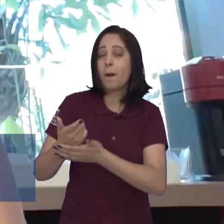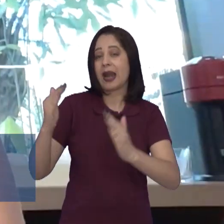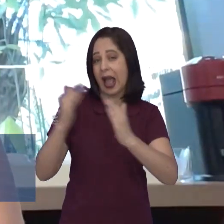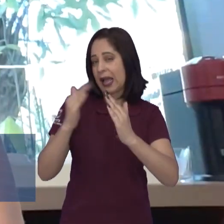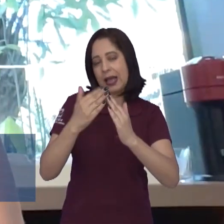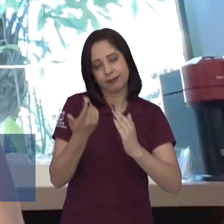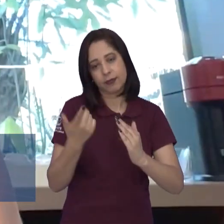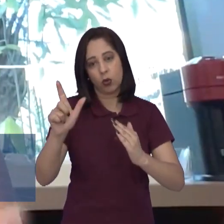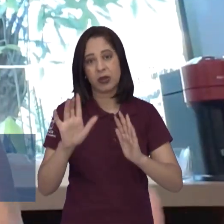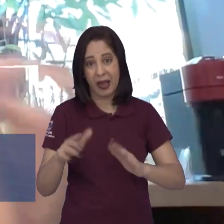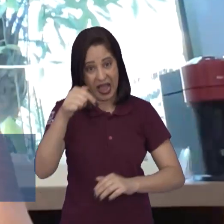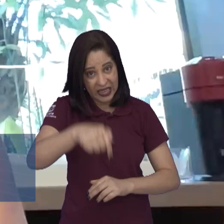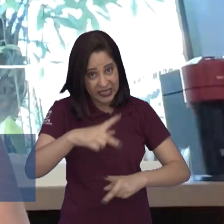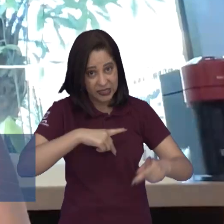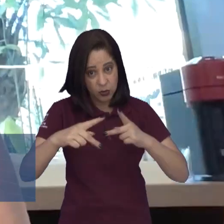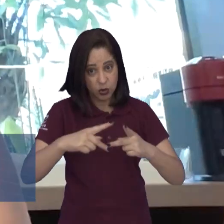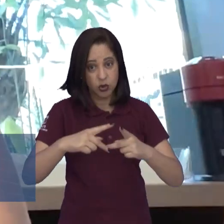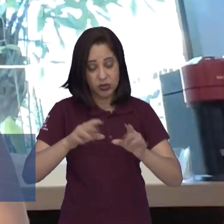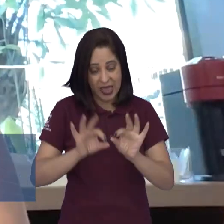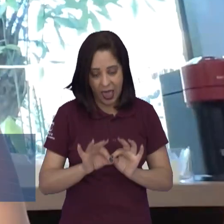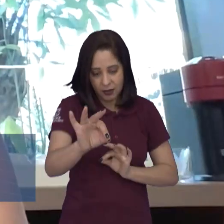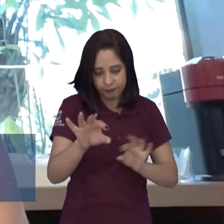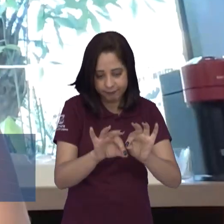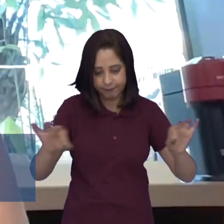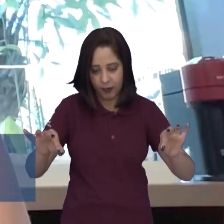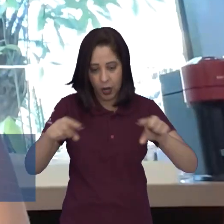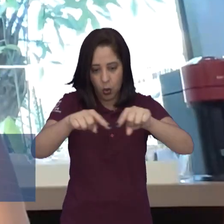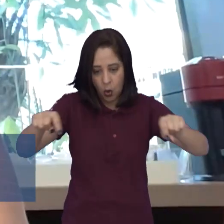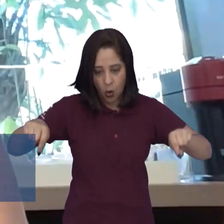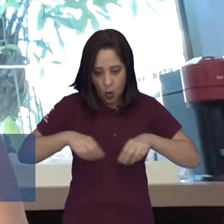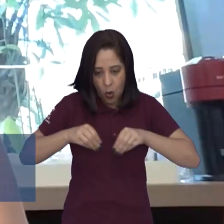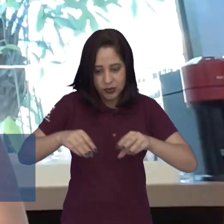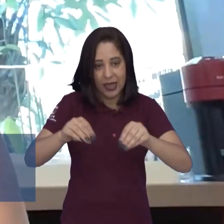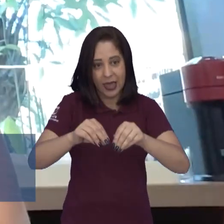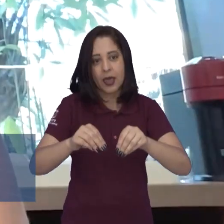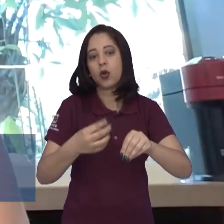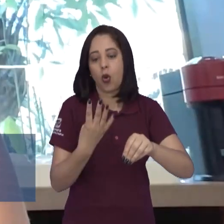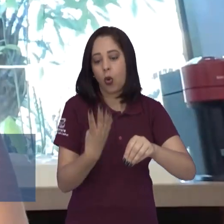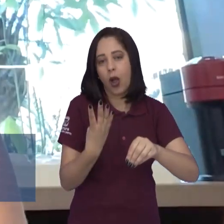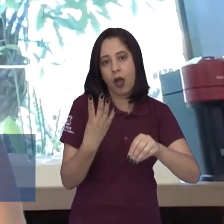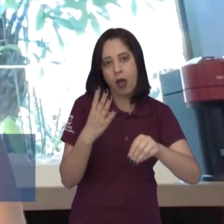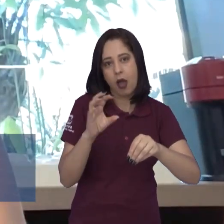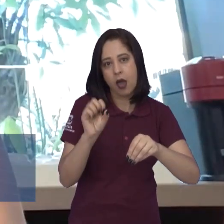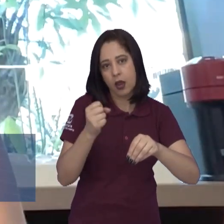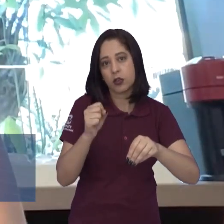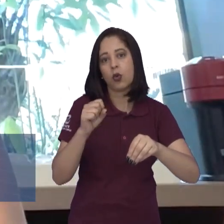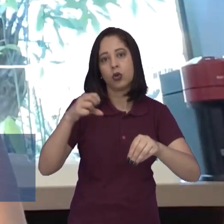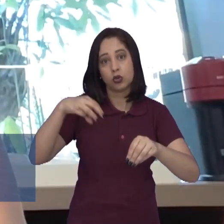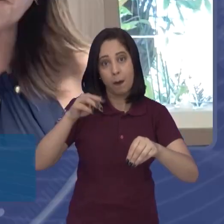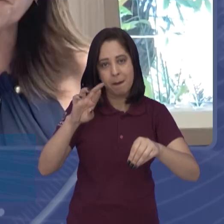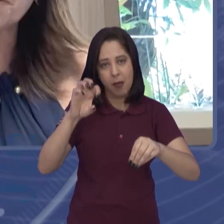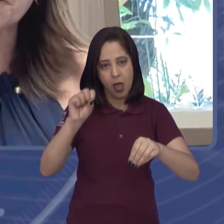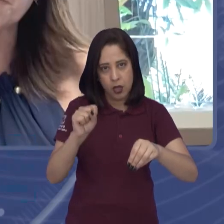do metro quadrado aqui na região, a tendência é que as pessoas comprem apartamentos de assim, tamanho menor. E